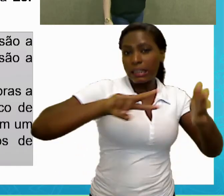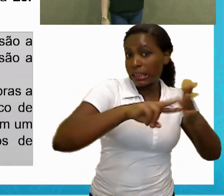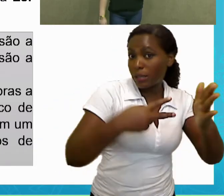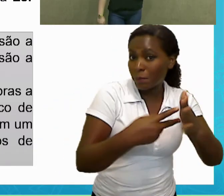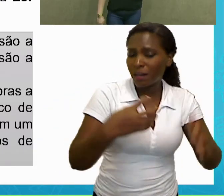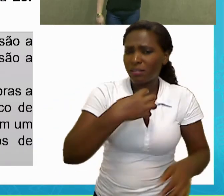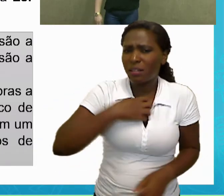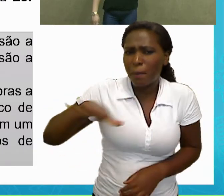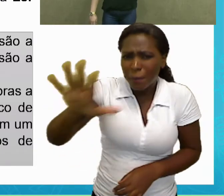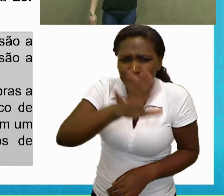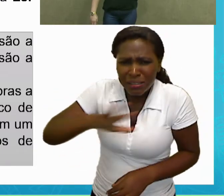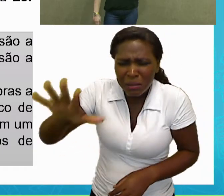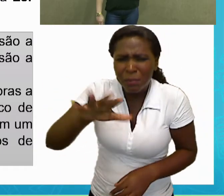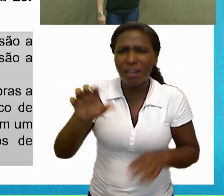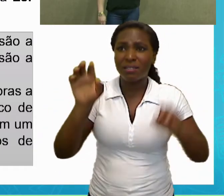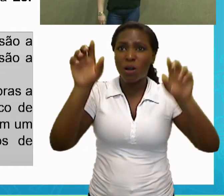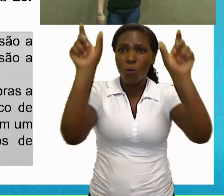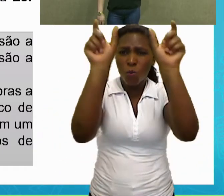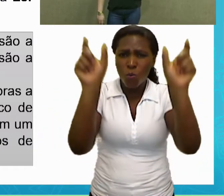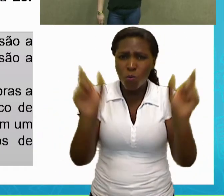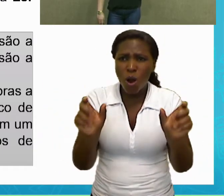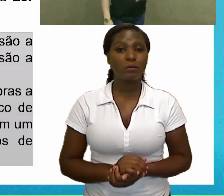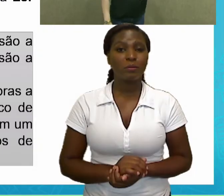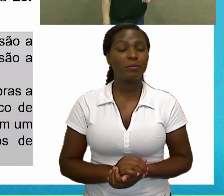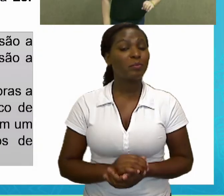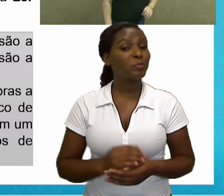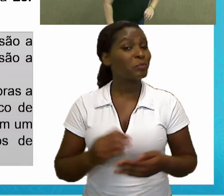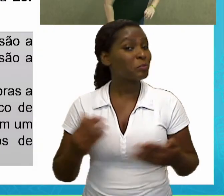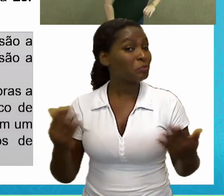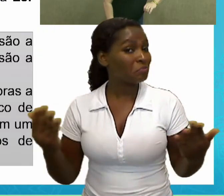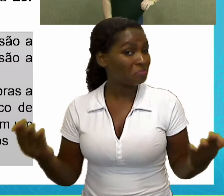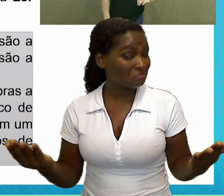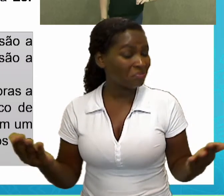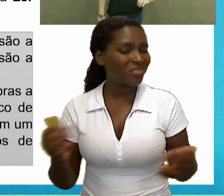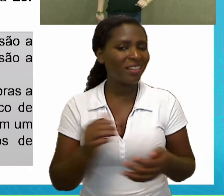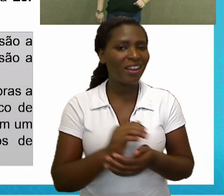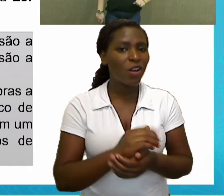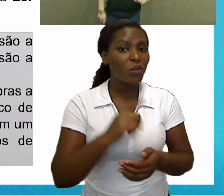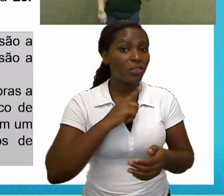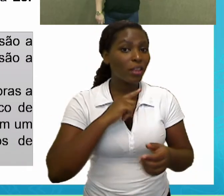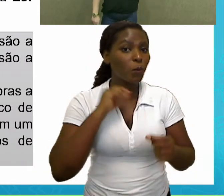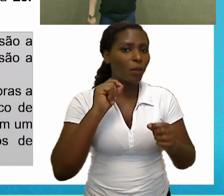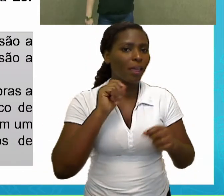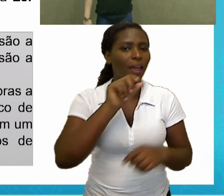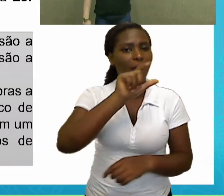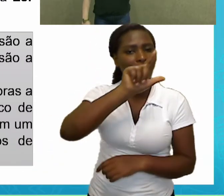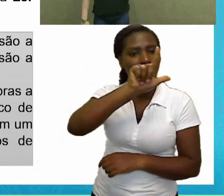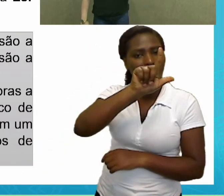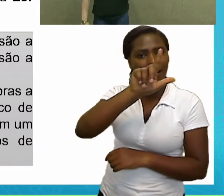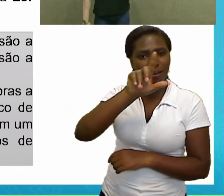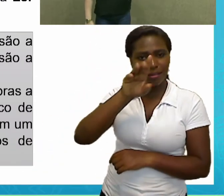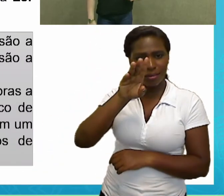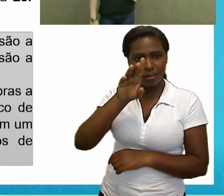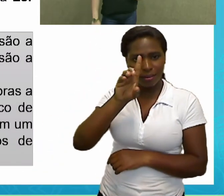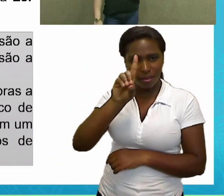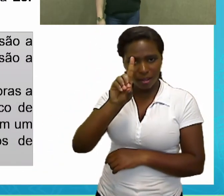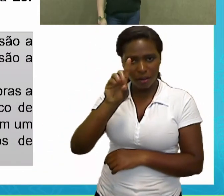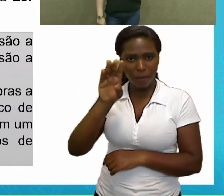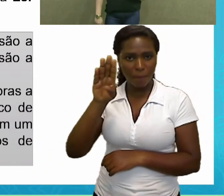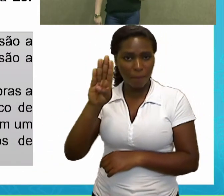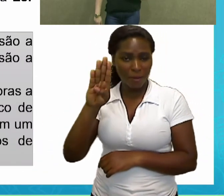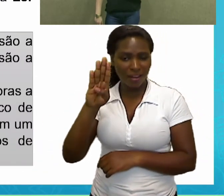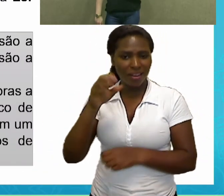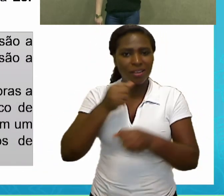pragmáticas próprias e bem definidas. Por meio da Lei de Diretrizes e Bases da Educação Nacional